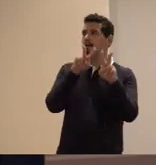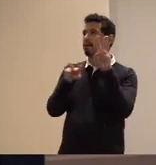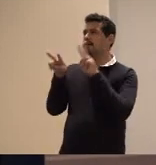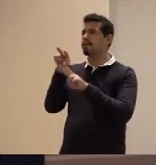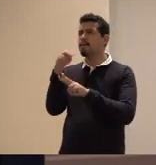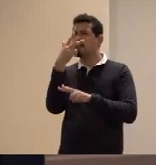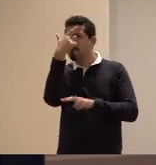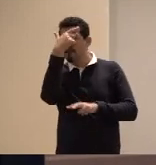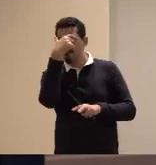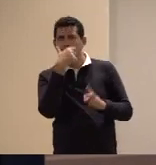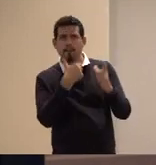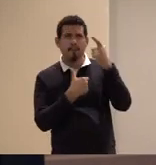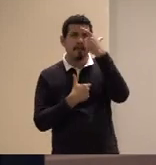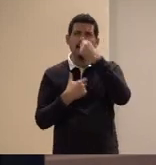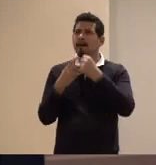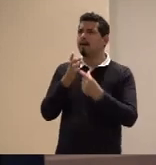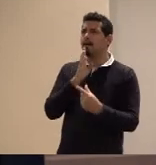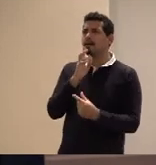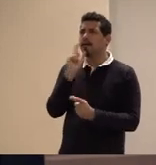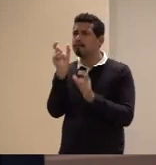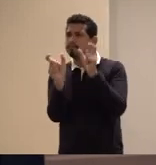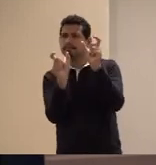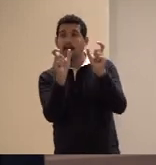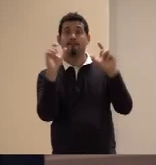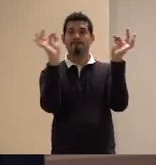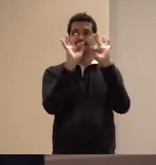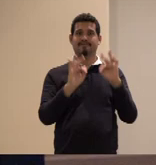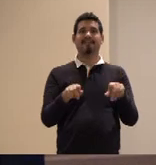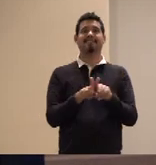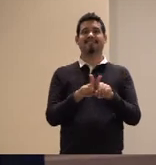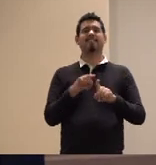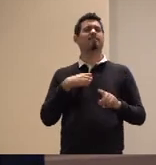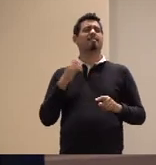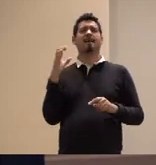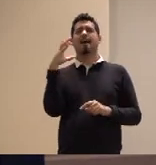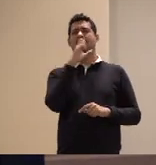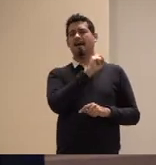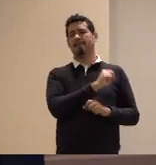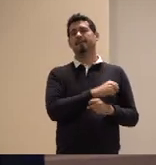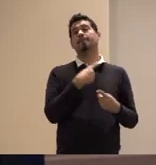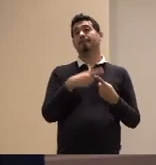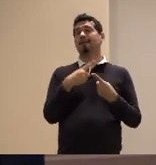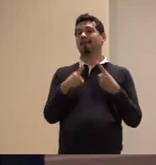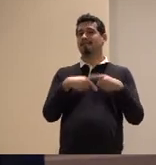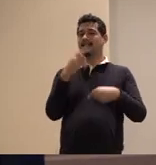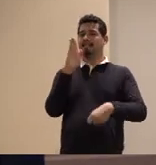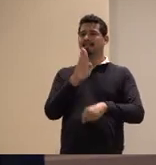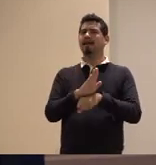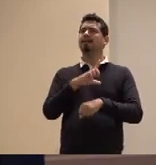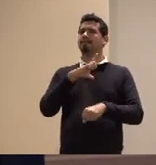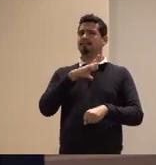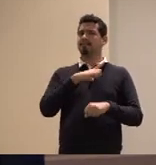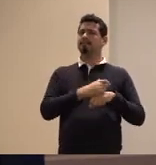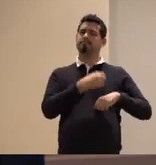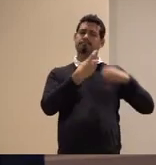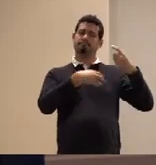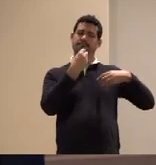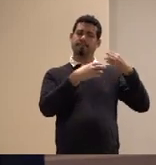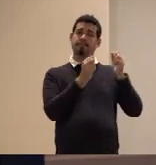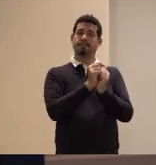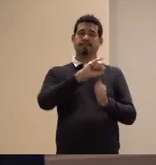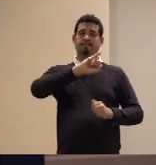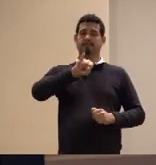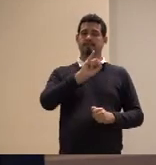rostos conhecidos, o que me deixa muito feliz. Vou ser muito breve, porque depois da tarde tenho mais um tempo de fala aí com